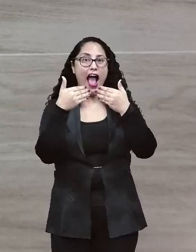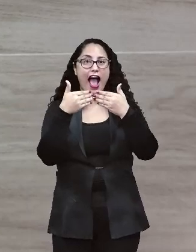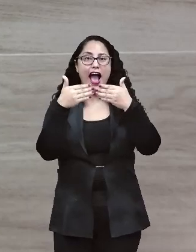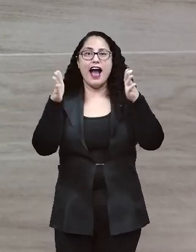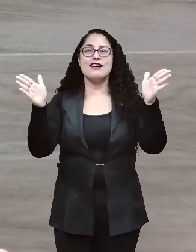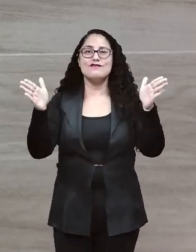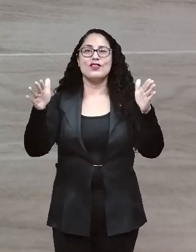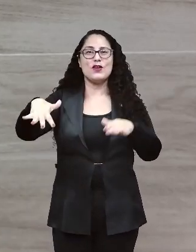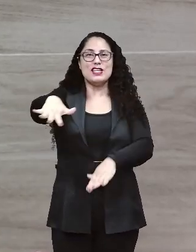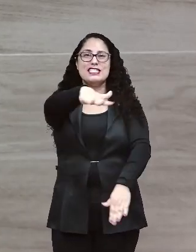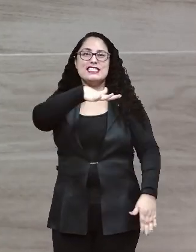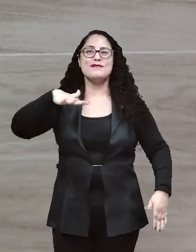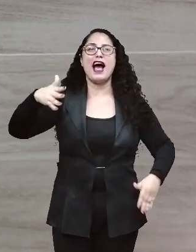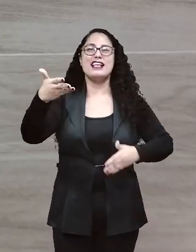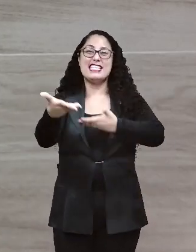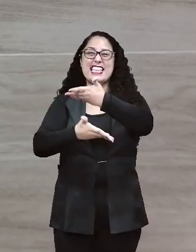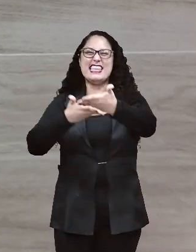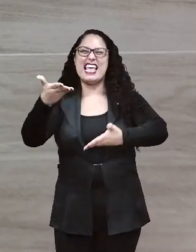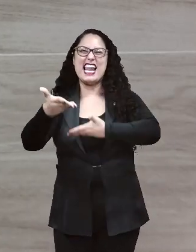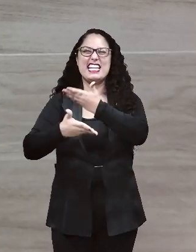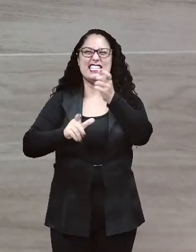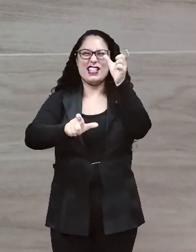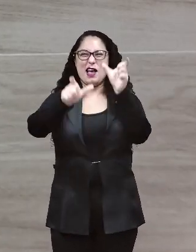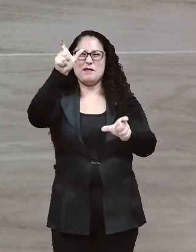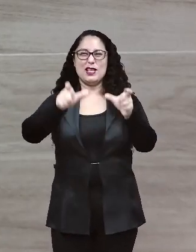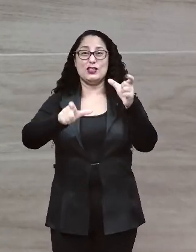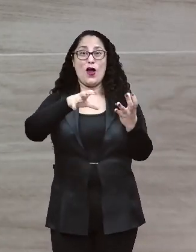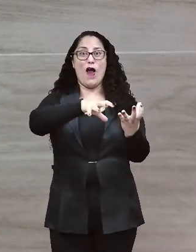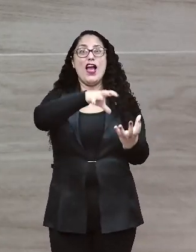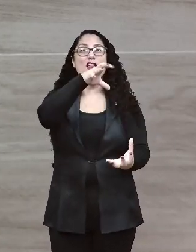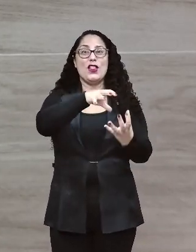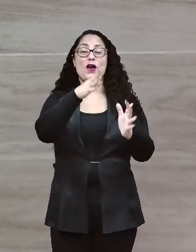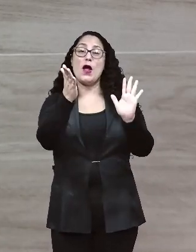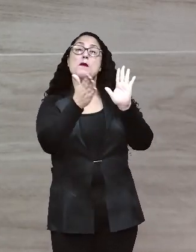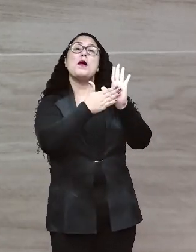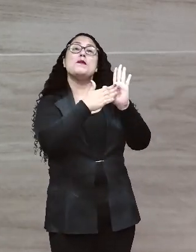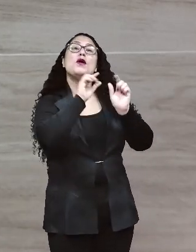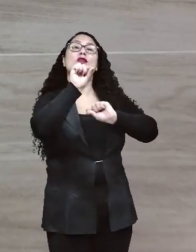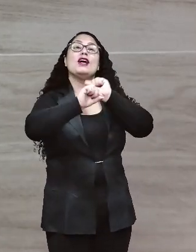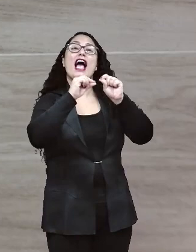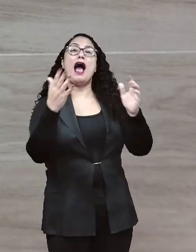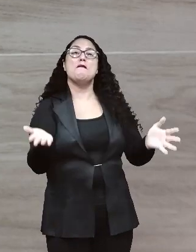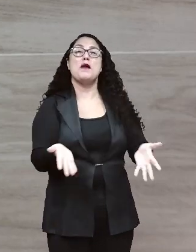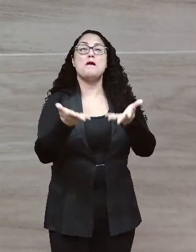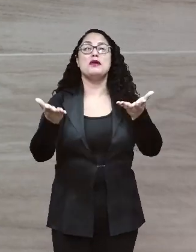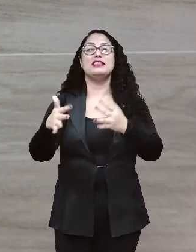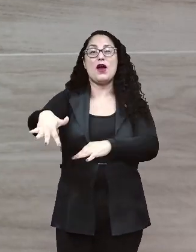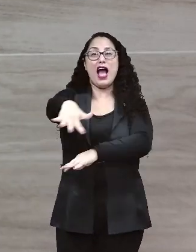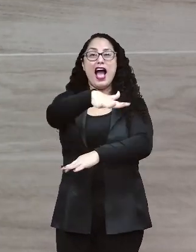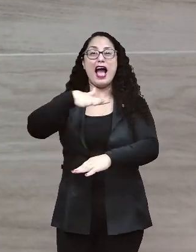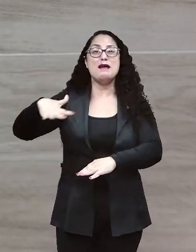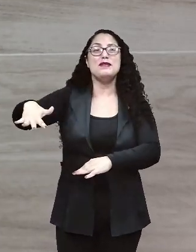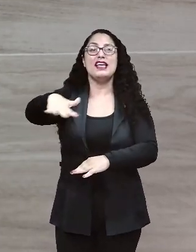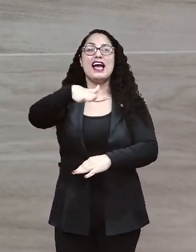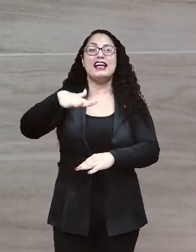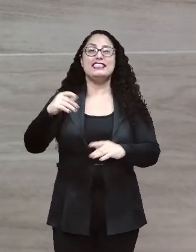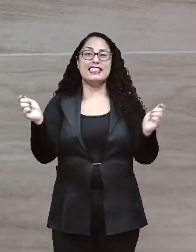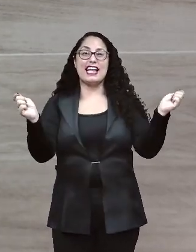inauguramos o Espaço Interativo da Pessoa Idosa, que tem o propósito de quê? De proporcionar um ambiente